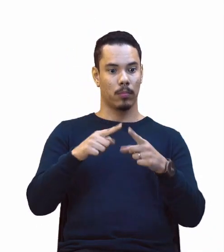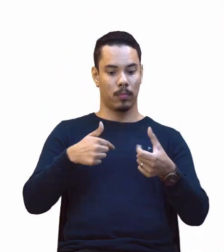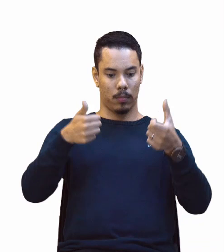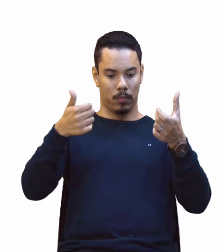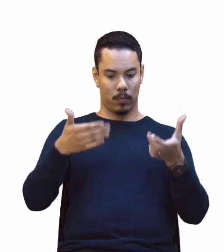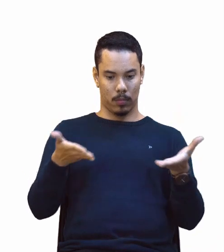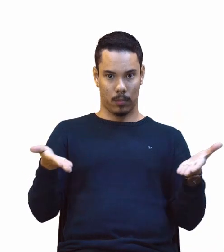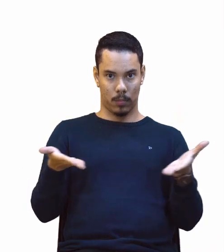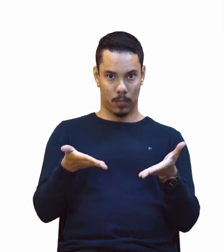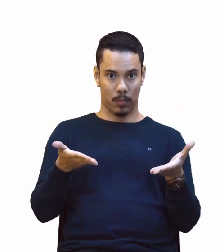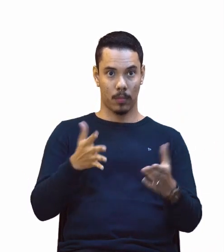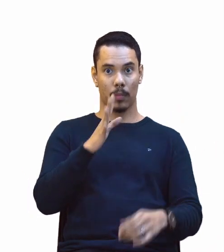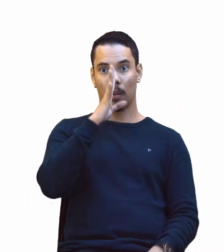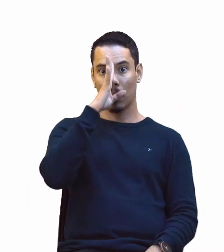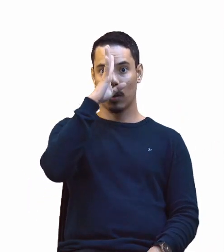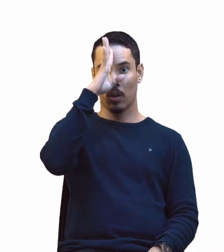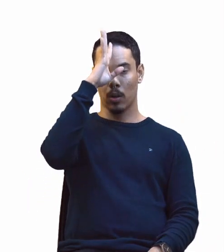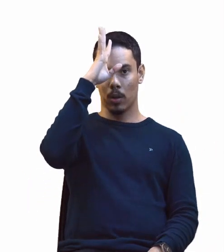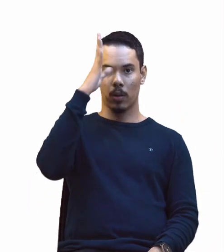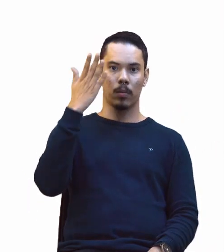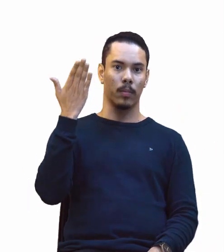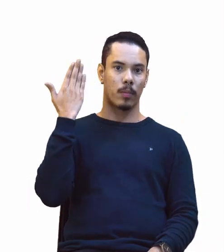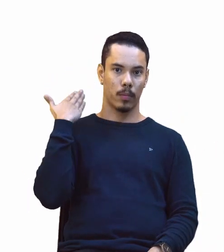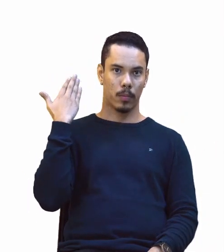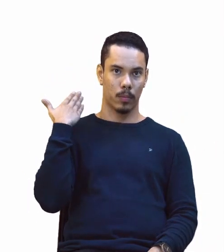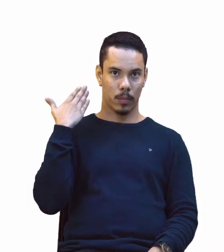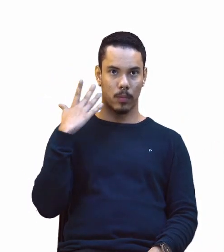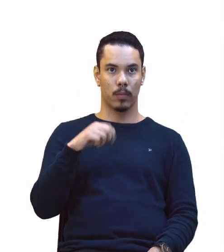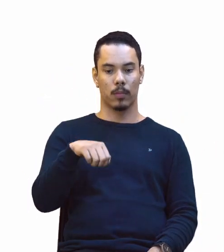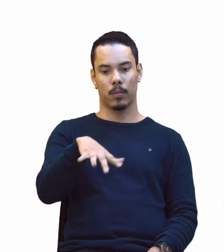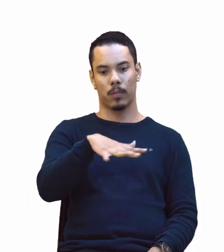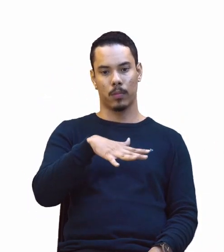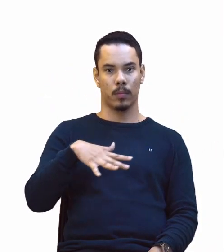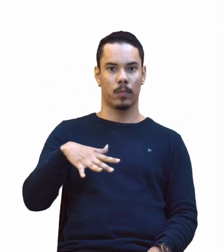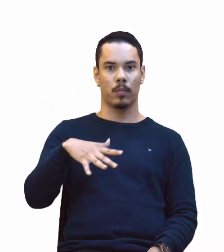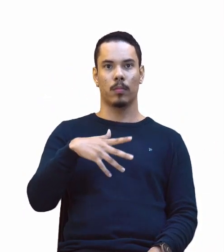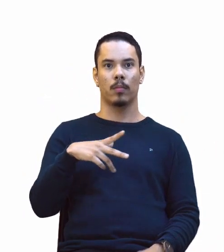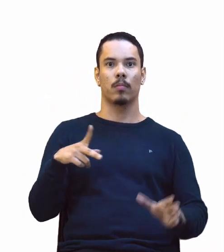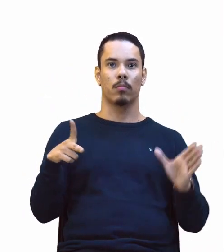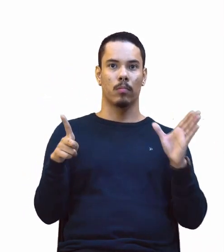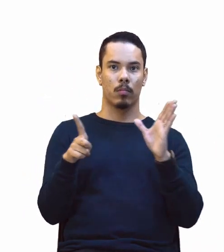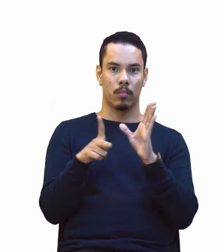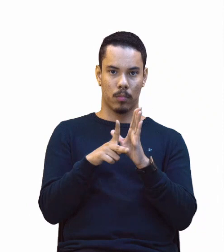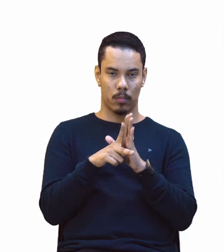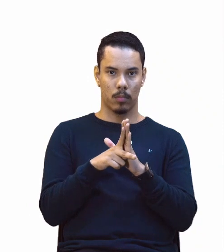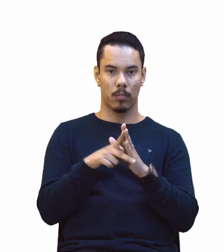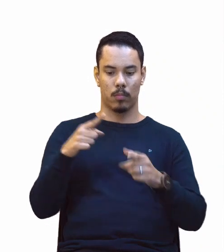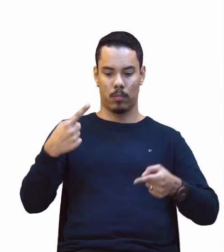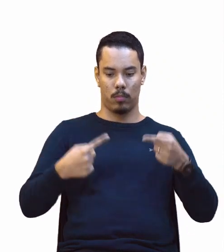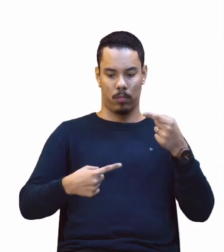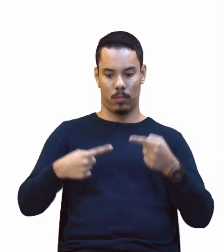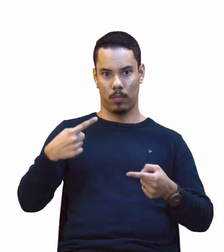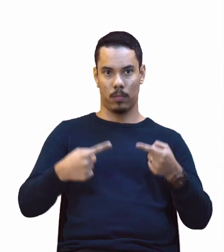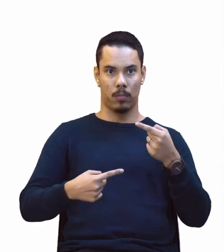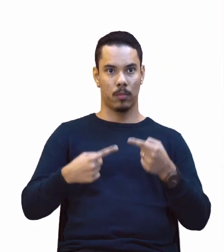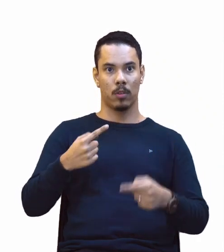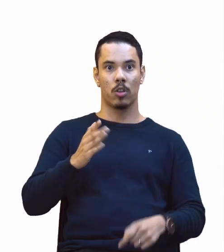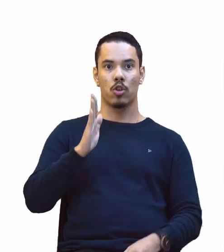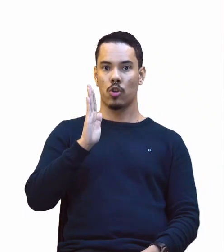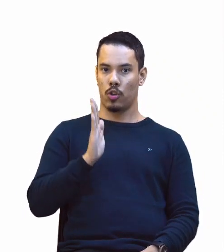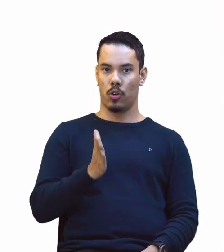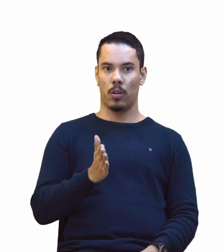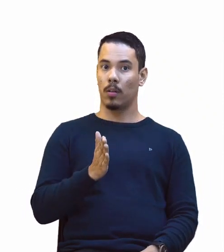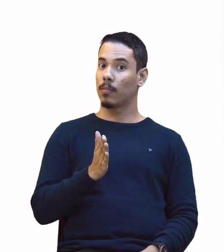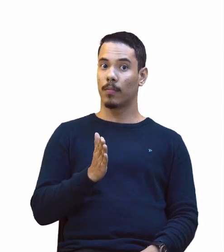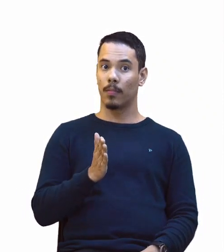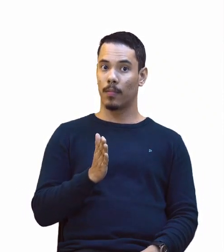vocês, na Roma antiga, o espaço público destinado aos debates políticos